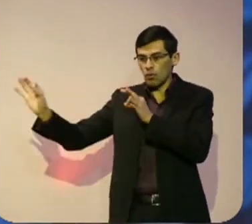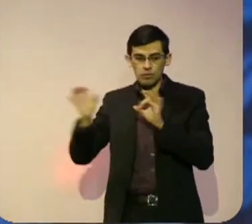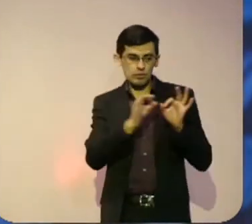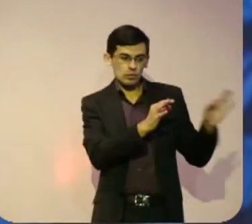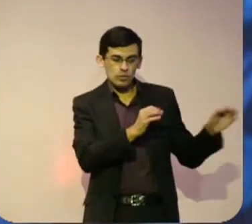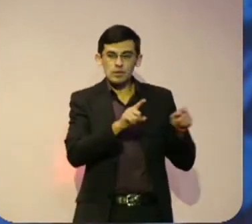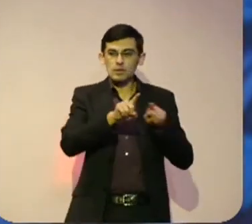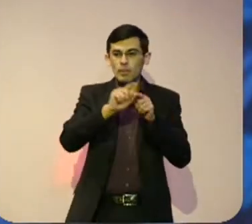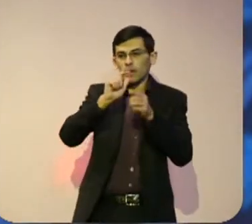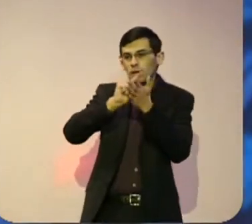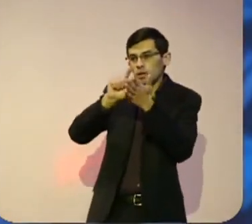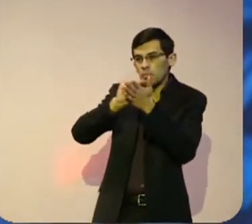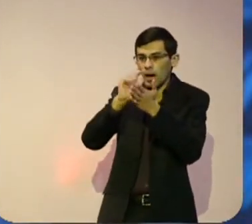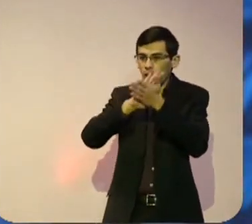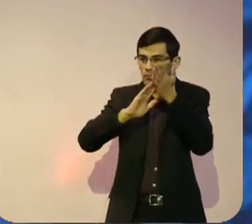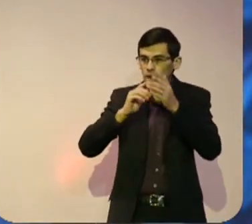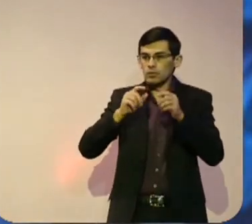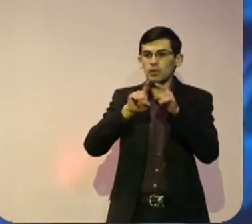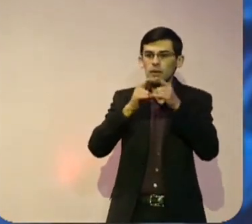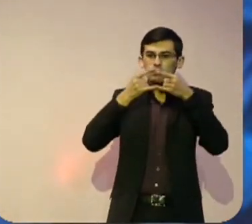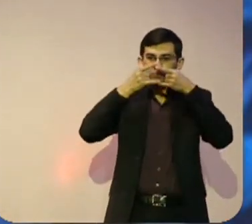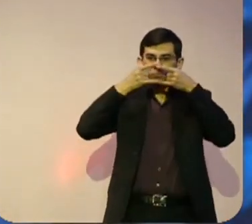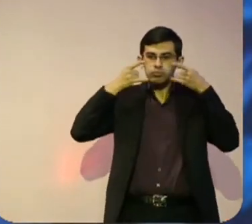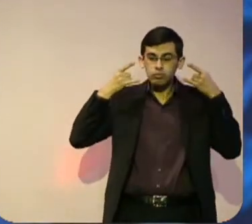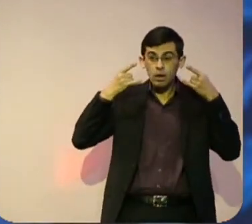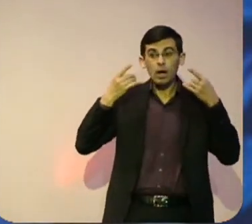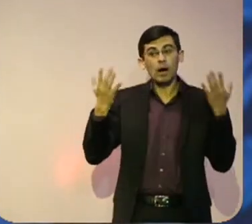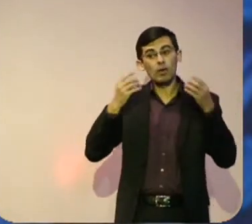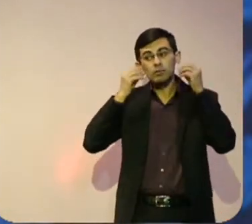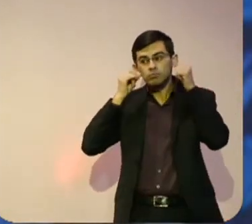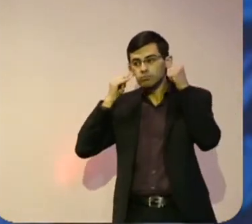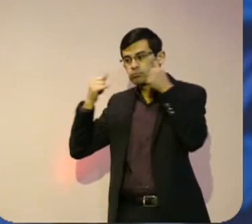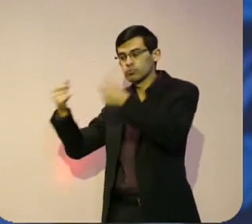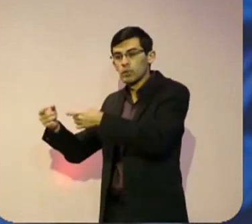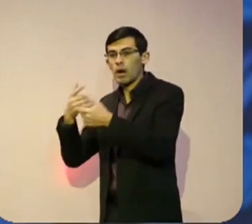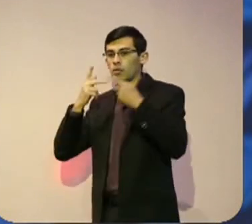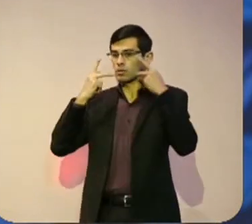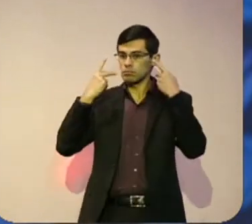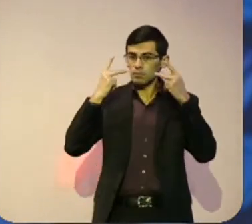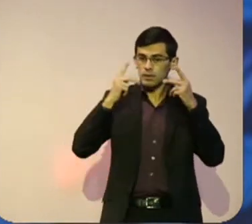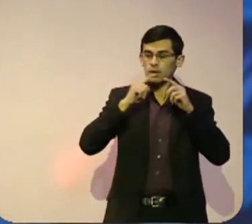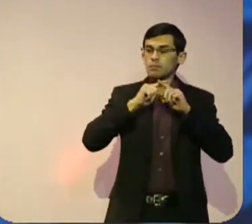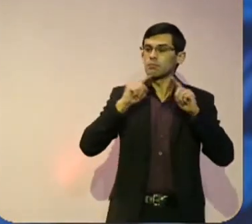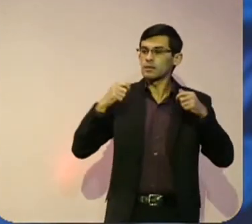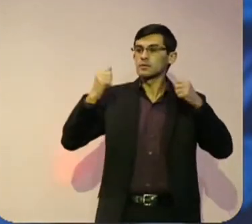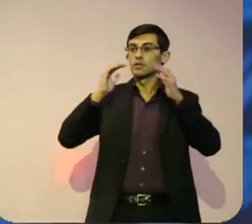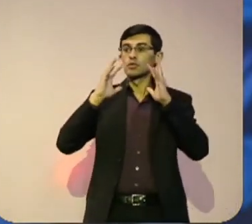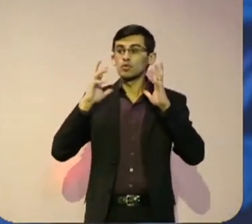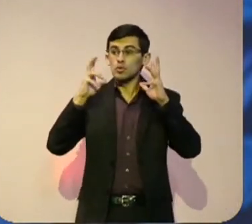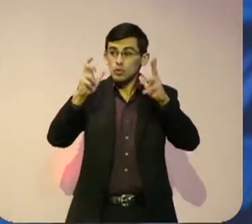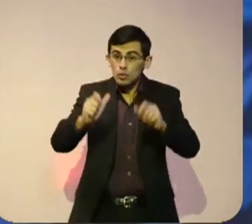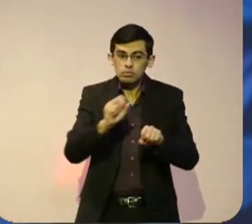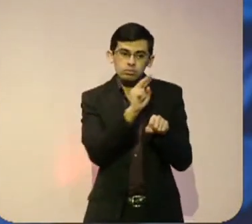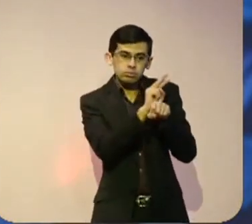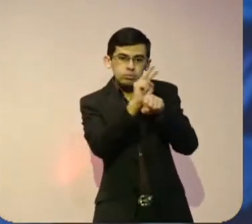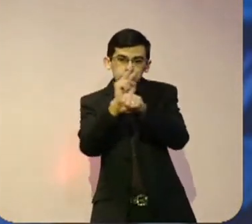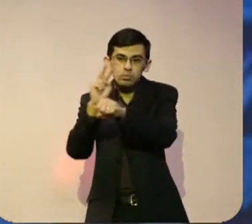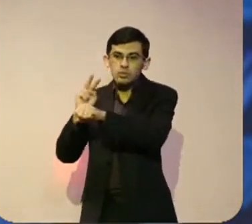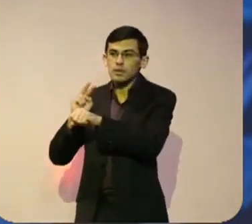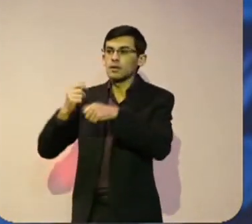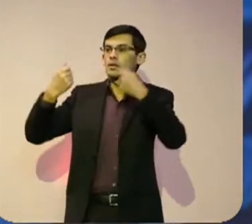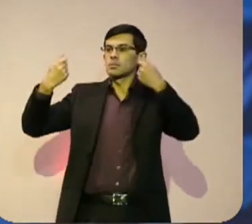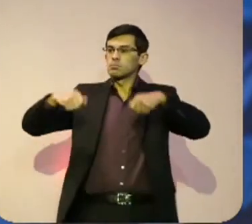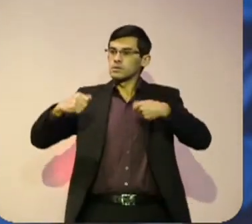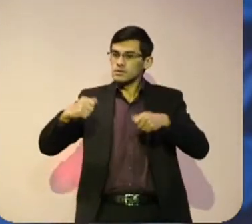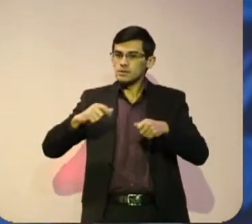o álcool, de permanecer com a máscara, não é? Eu tirei a máscara para vir aqui, mas todos os cuidados necessários para a gente